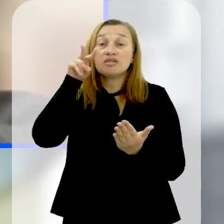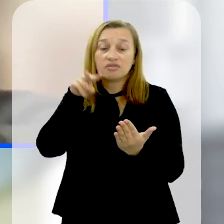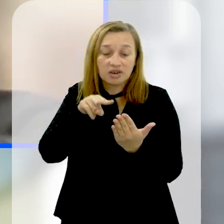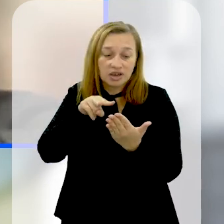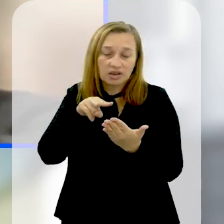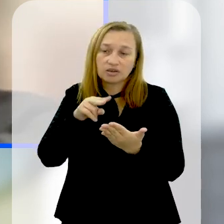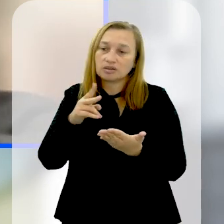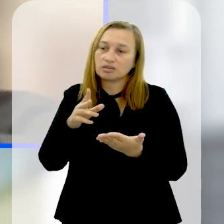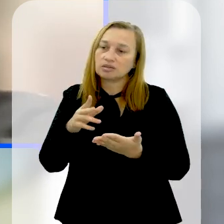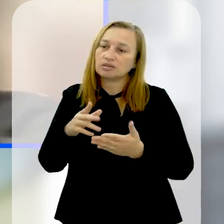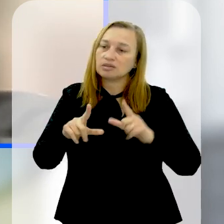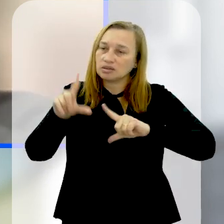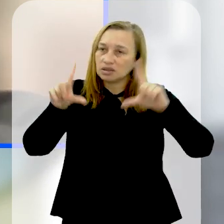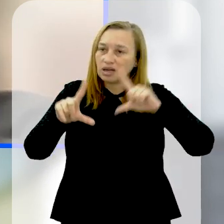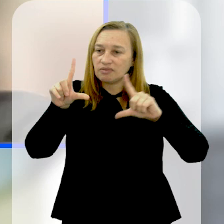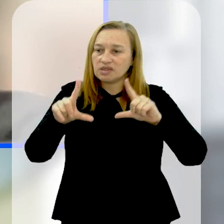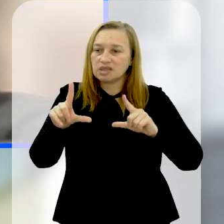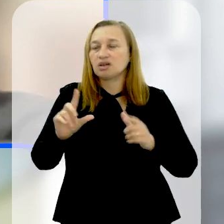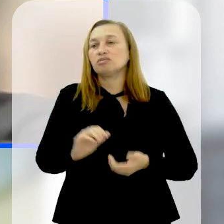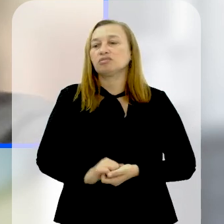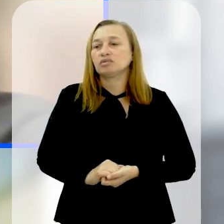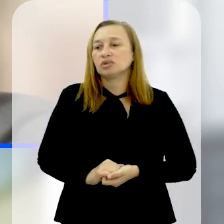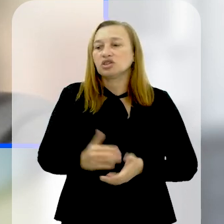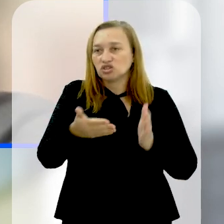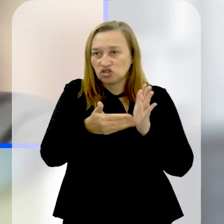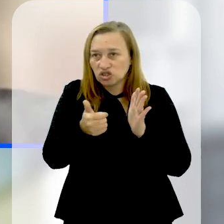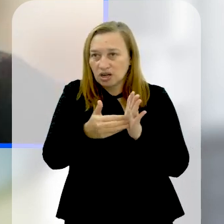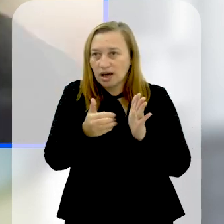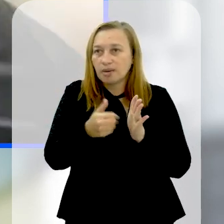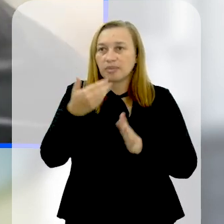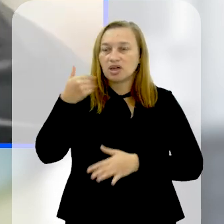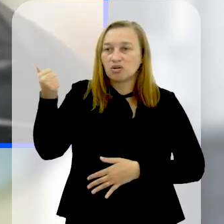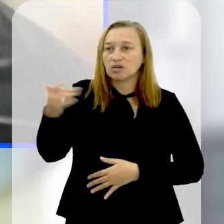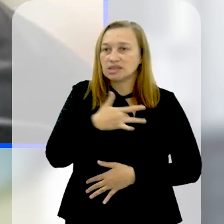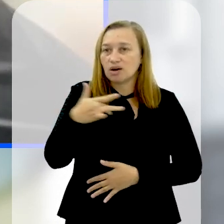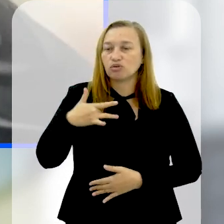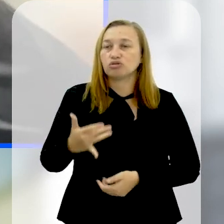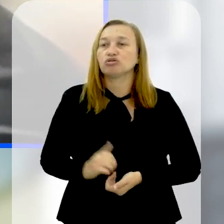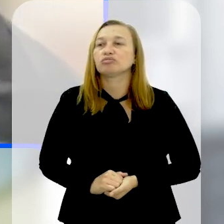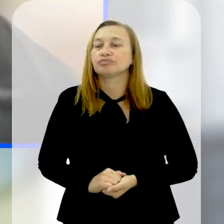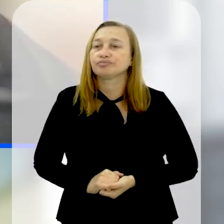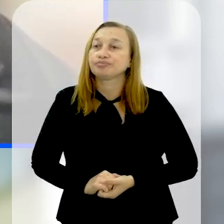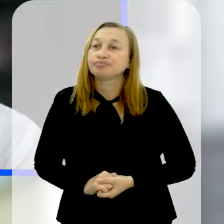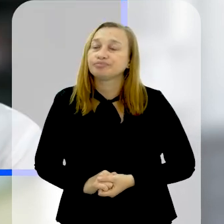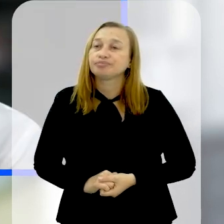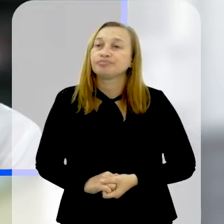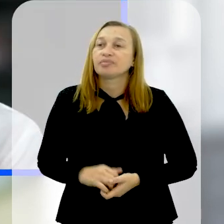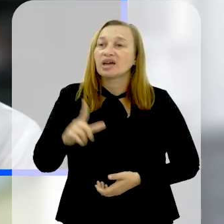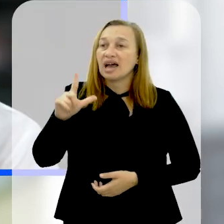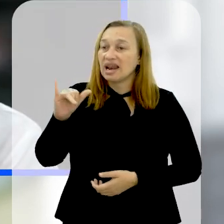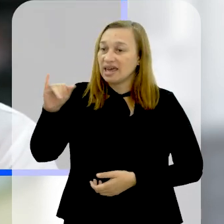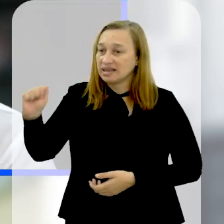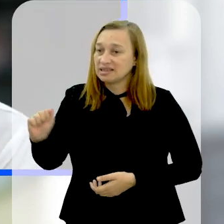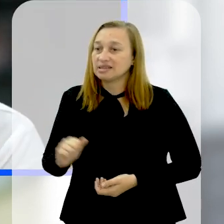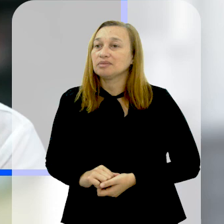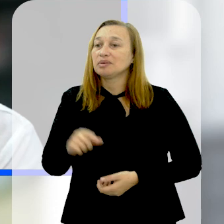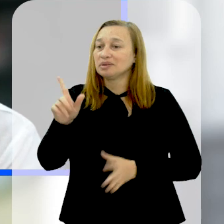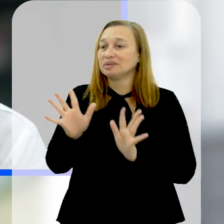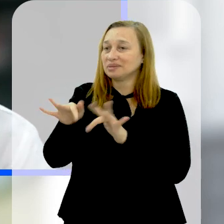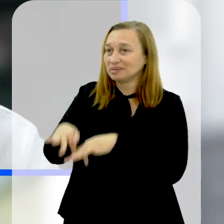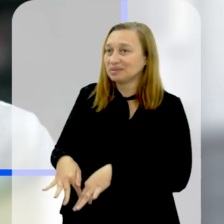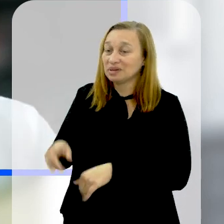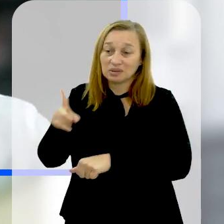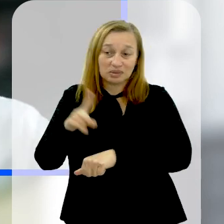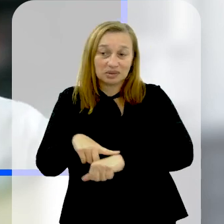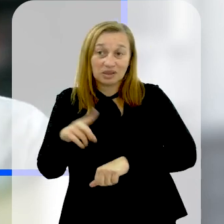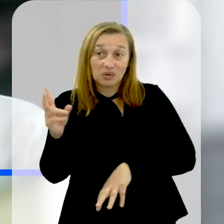distrai a criança. Então, a criança precisa se conectar com a comida que ela está ingerindo naquele momento. Alexia, para